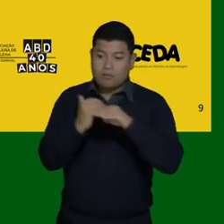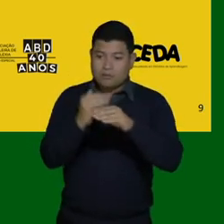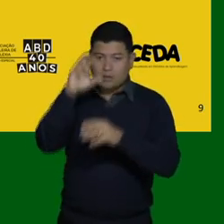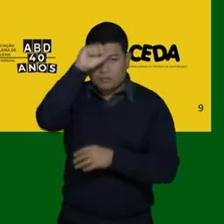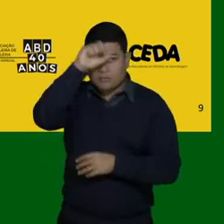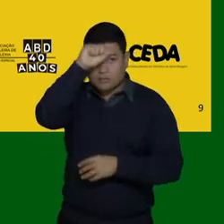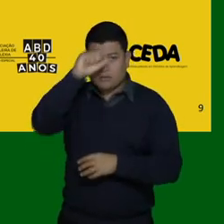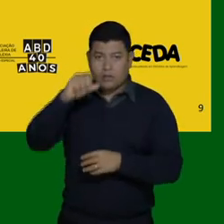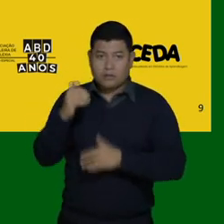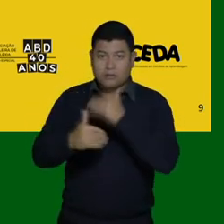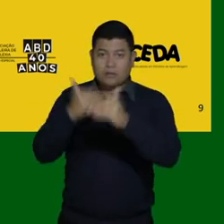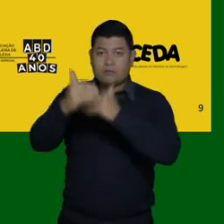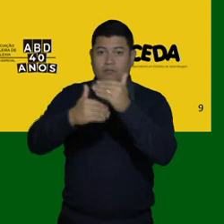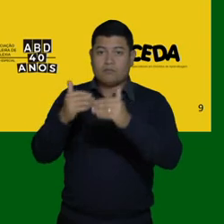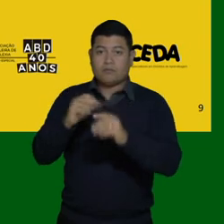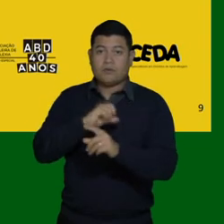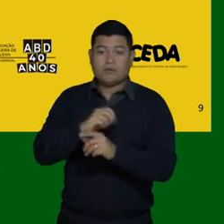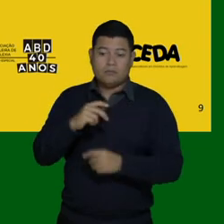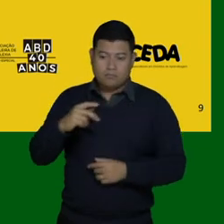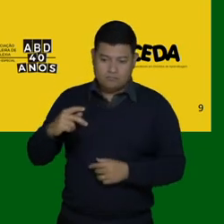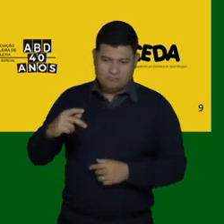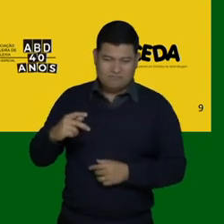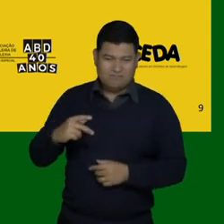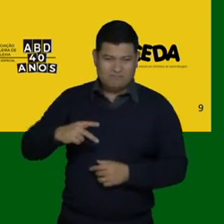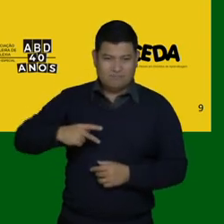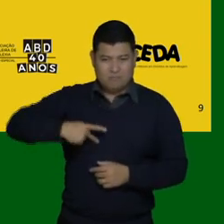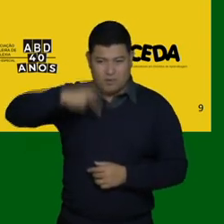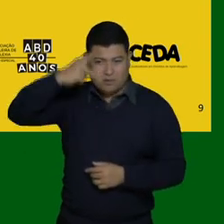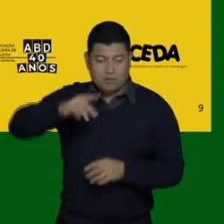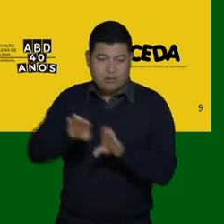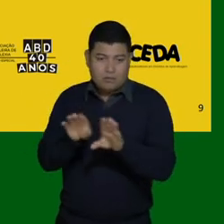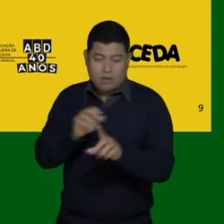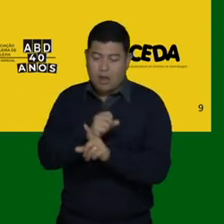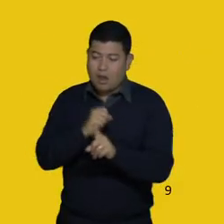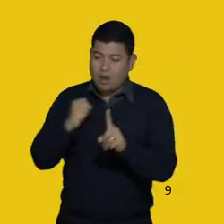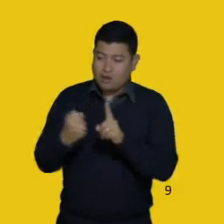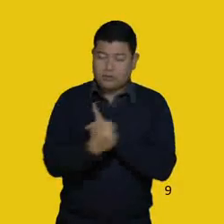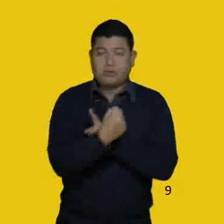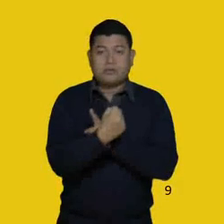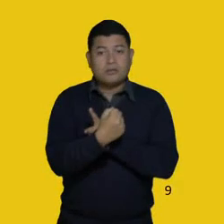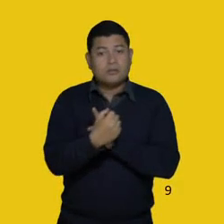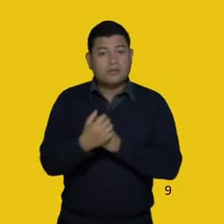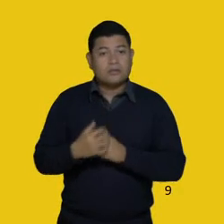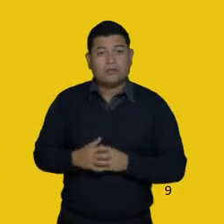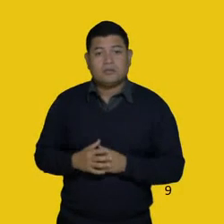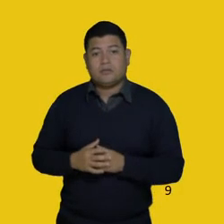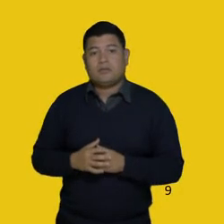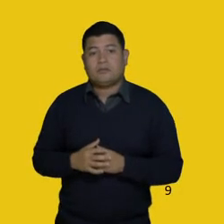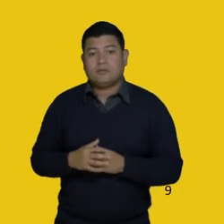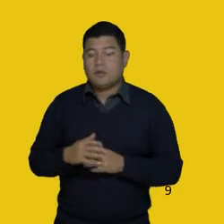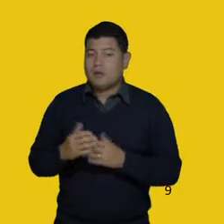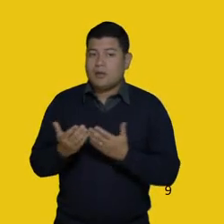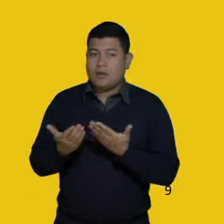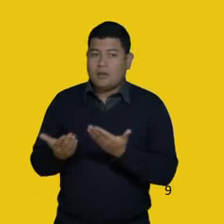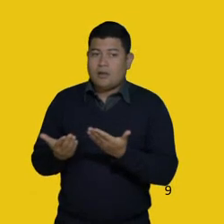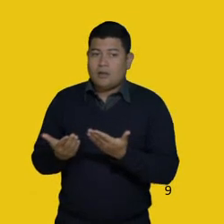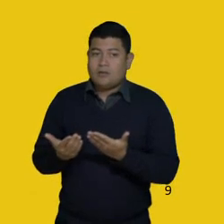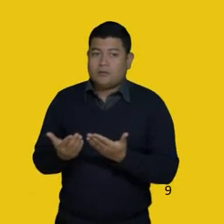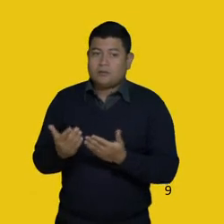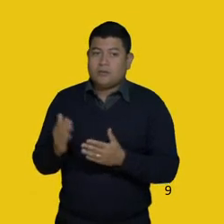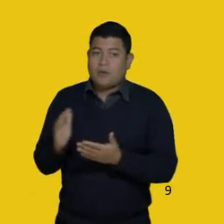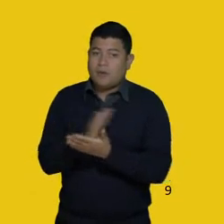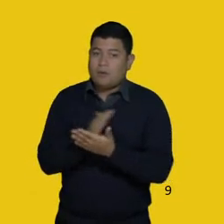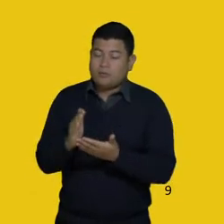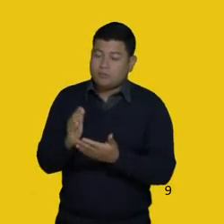e social do aluno que tem altas habilidades precocidade superdotação condutas típicas de síndromes